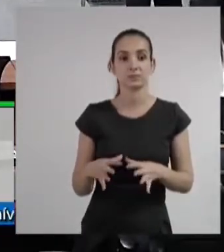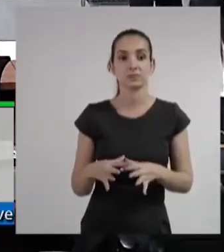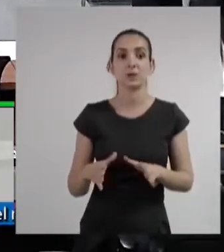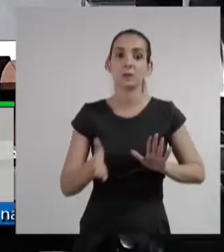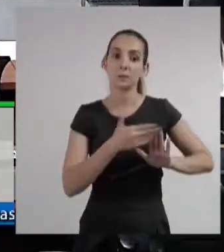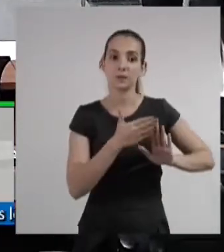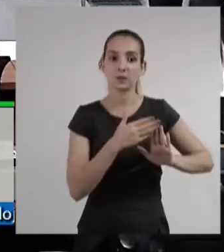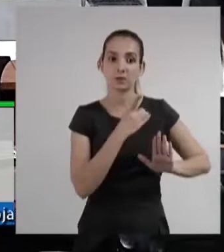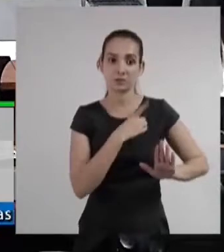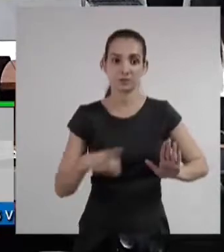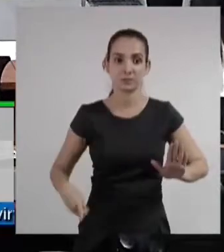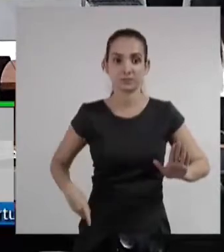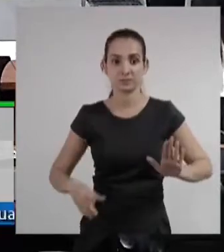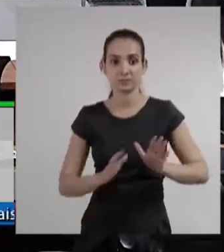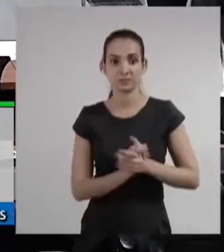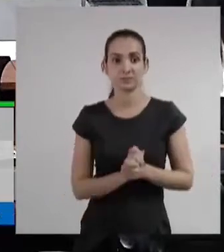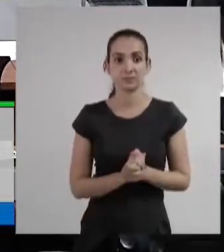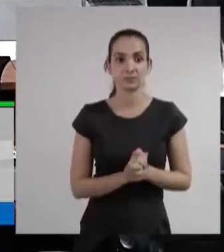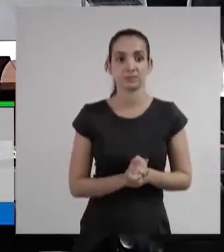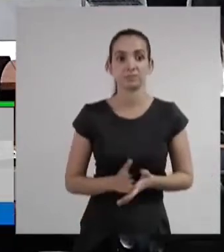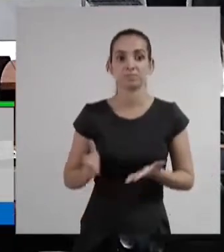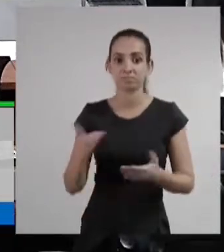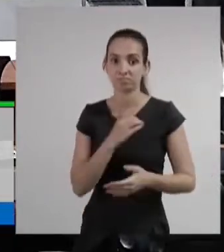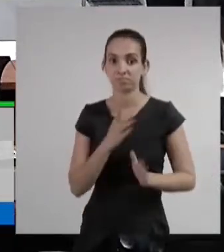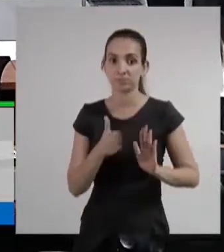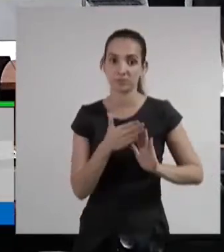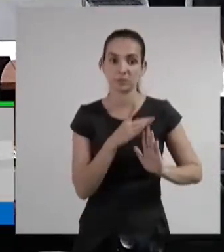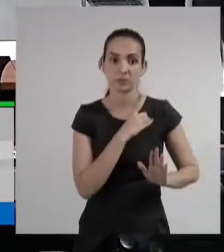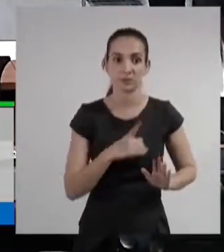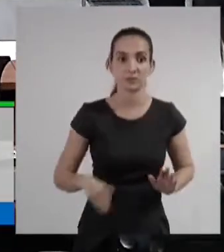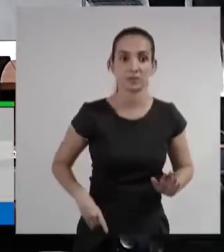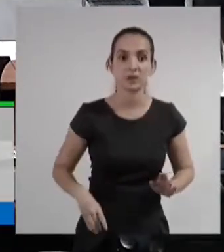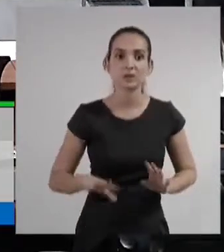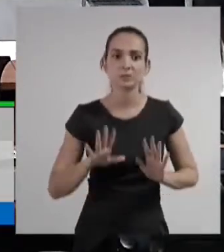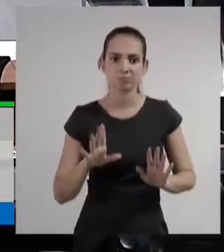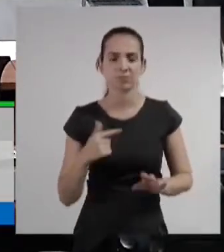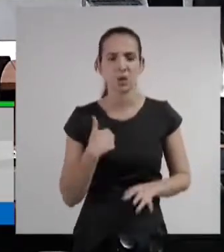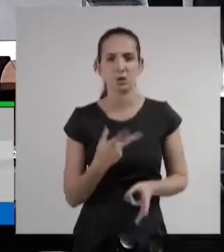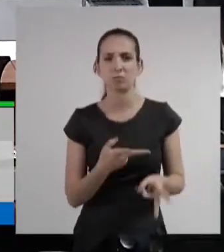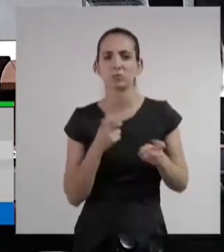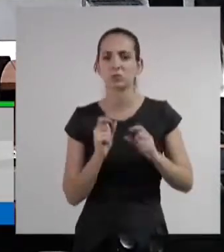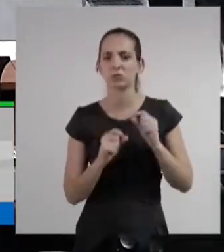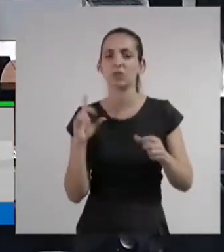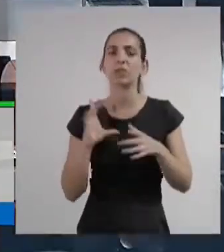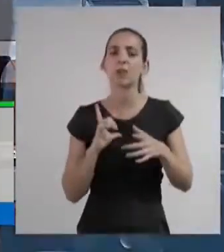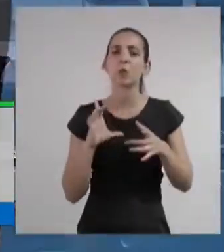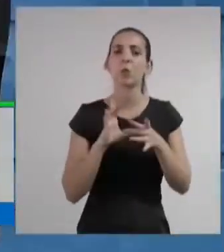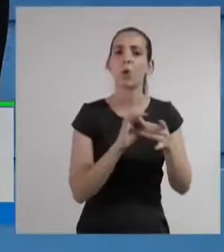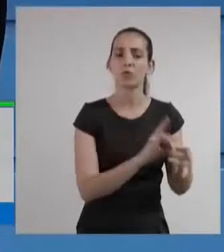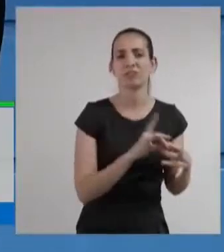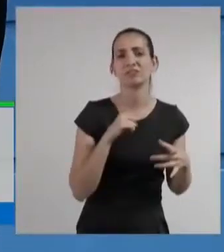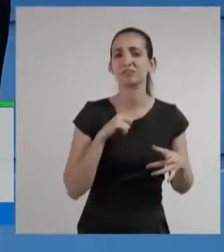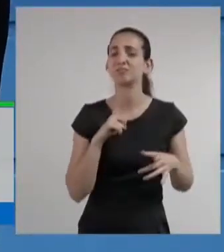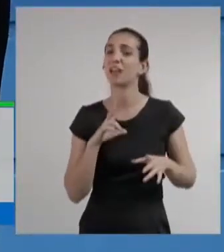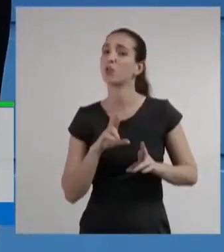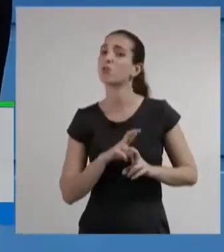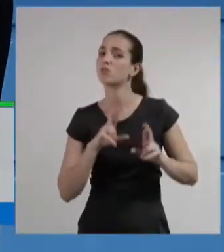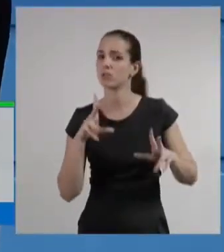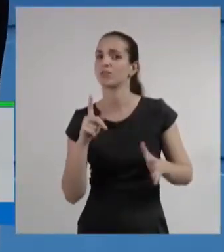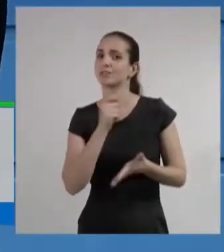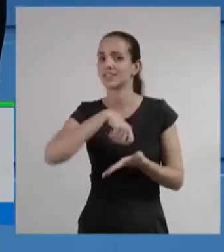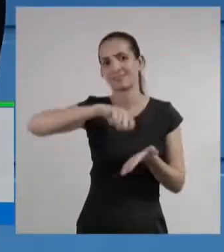Pela ordem, deputado. Pela ordem, deputado... Me parece o seguinte, que nesse contexto houve um equívoco no erro de